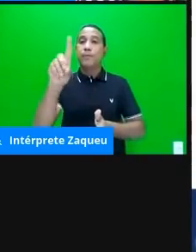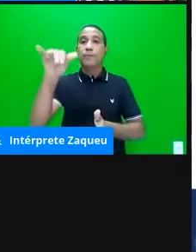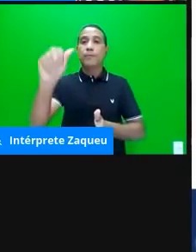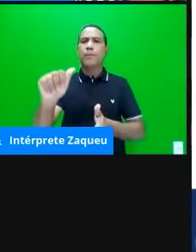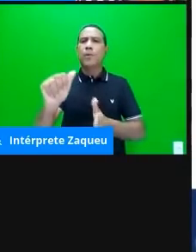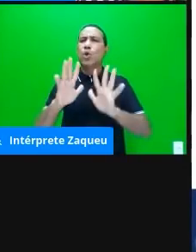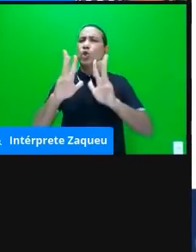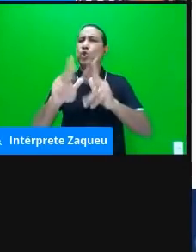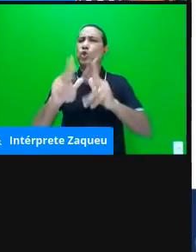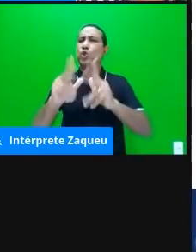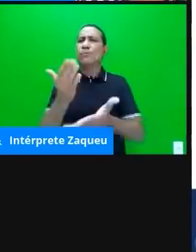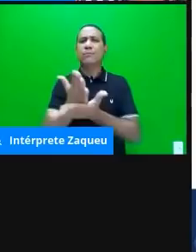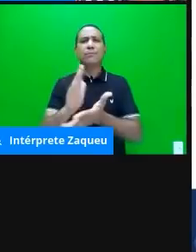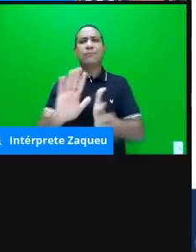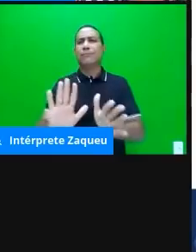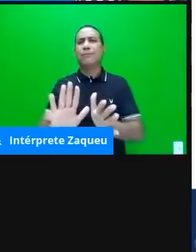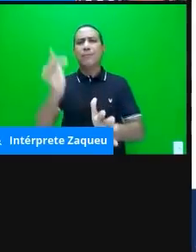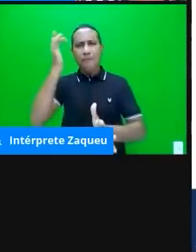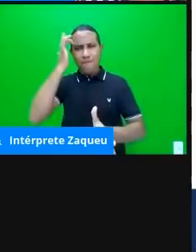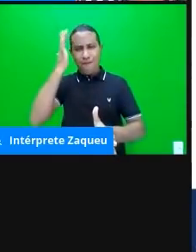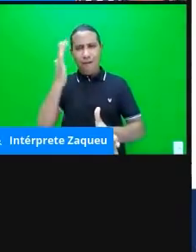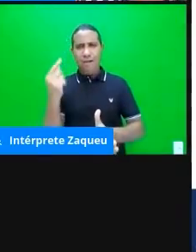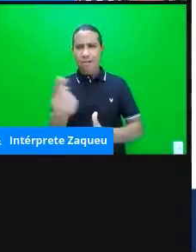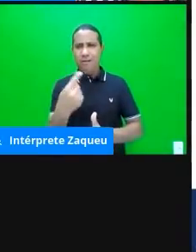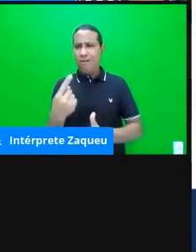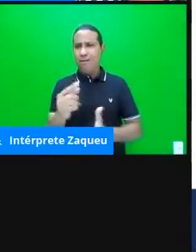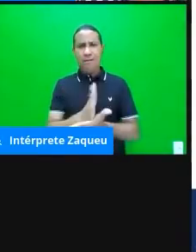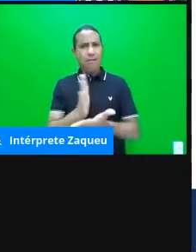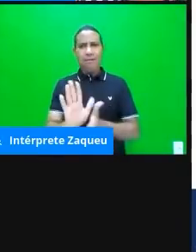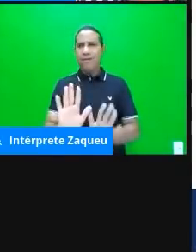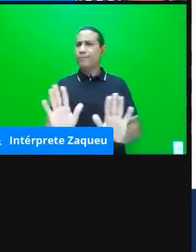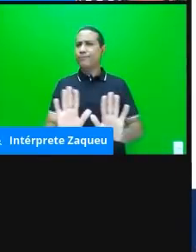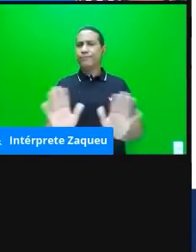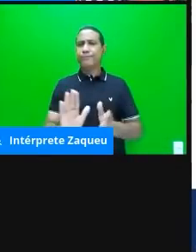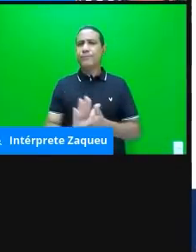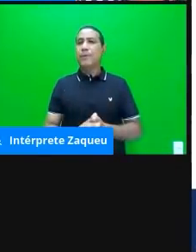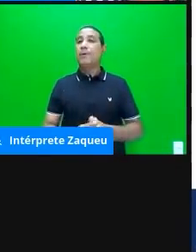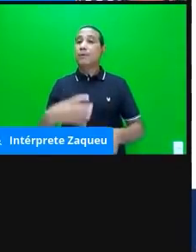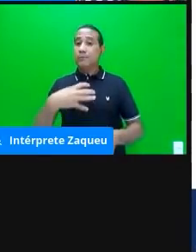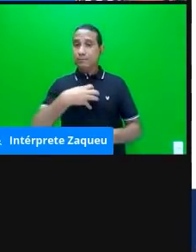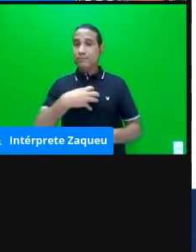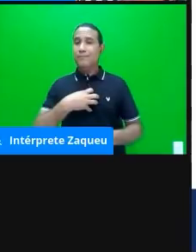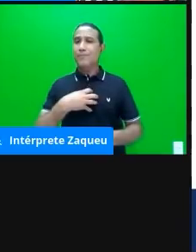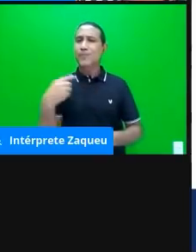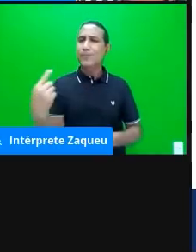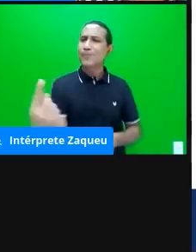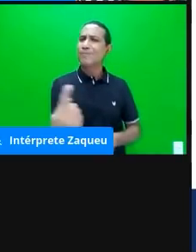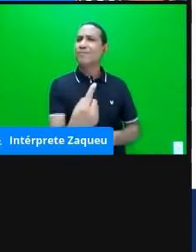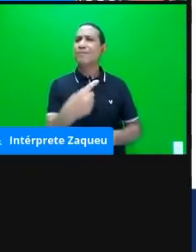Este tem sido um sentimento vivido por todos nós no país, ou melhor, no